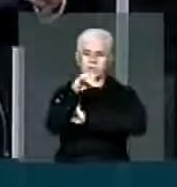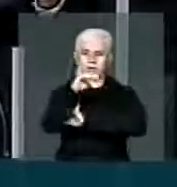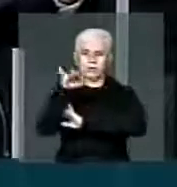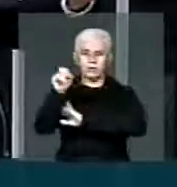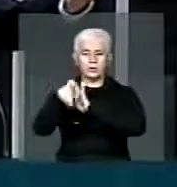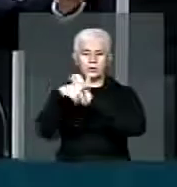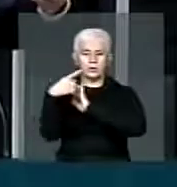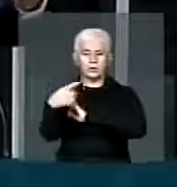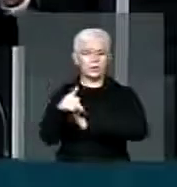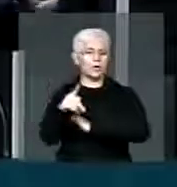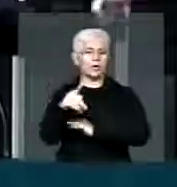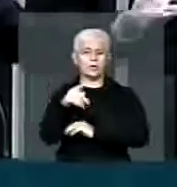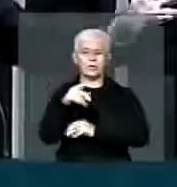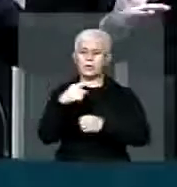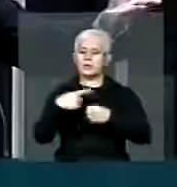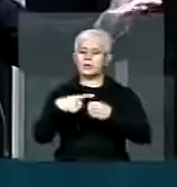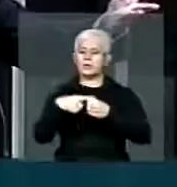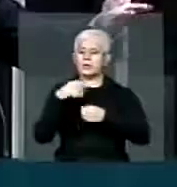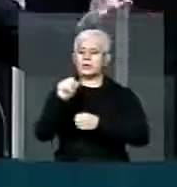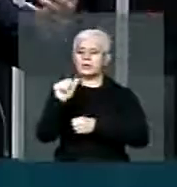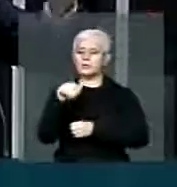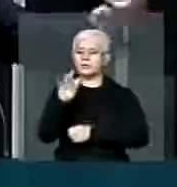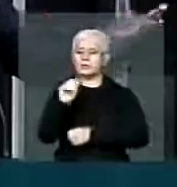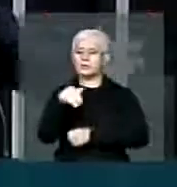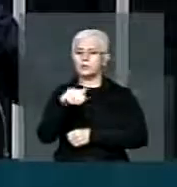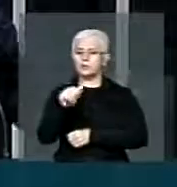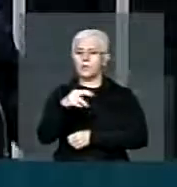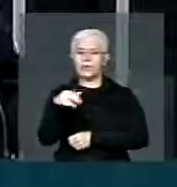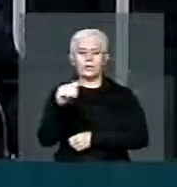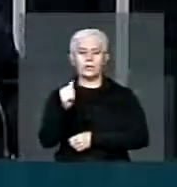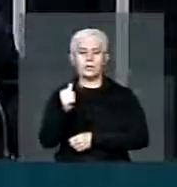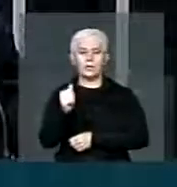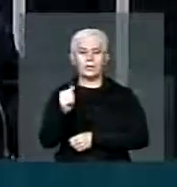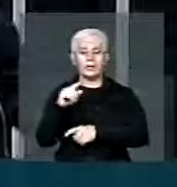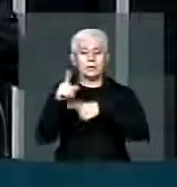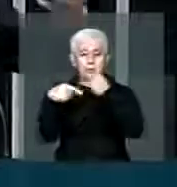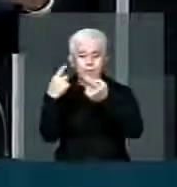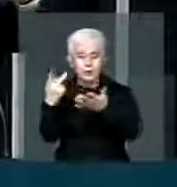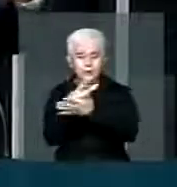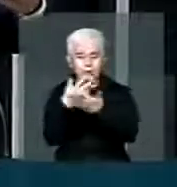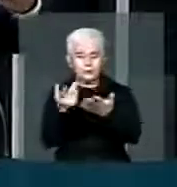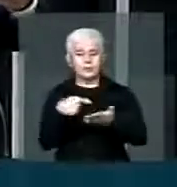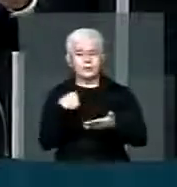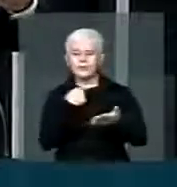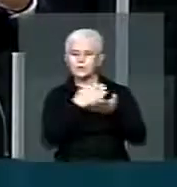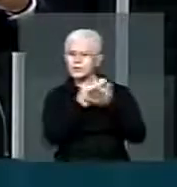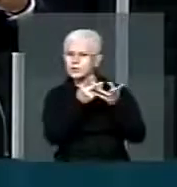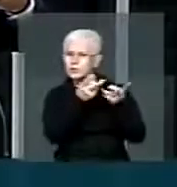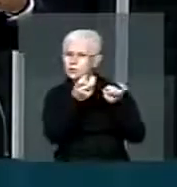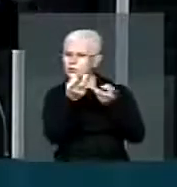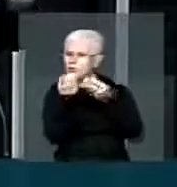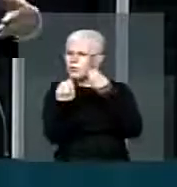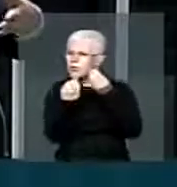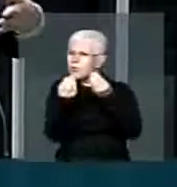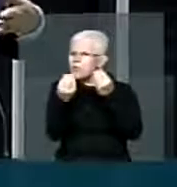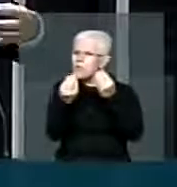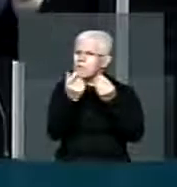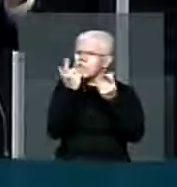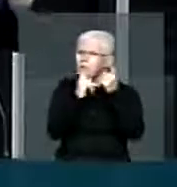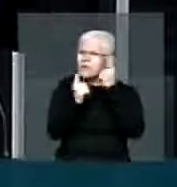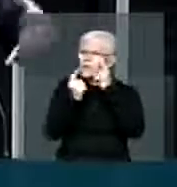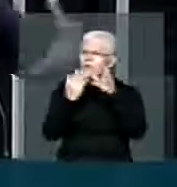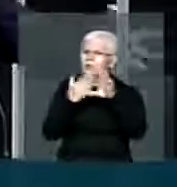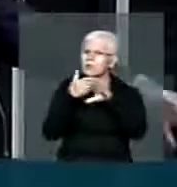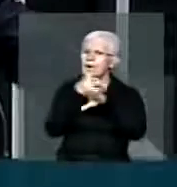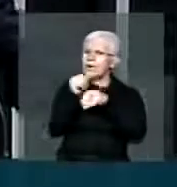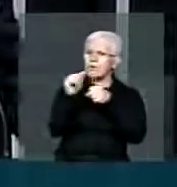é que podia uma boate funcionar com superlotação e ninguém fazia nada? Como é que era possível que não tinha